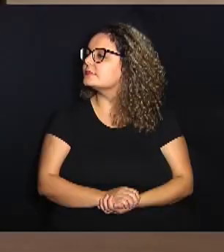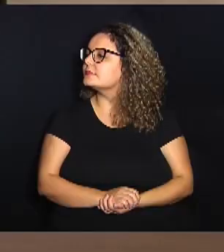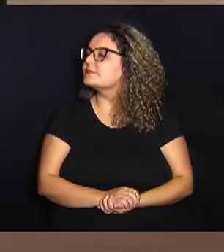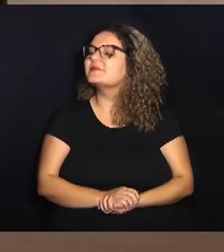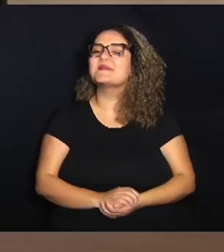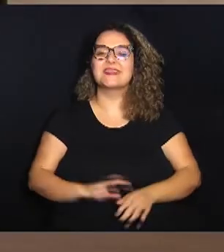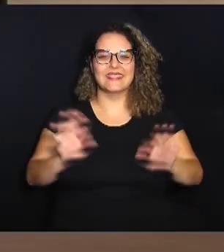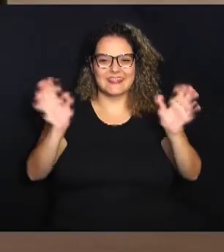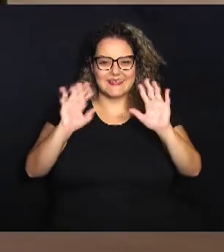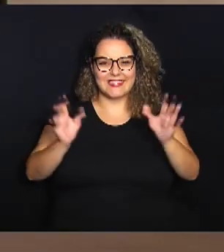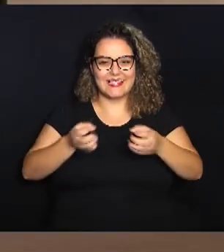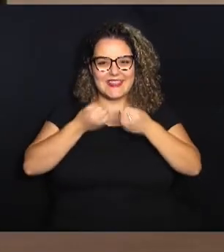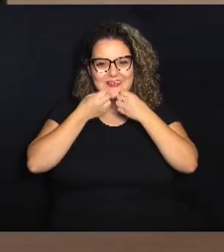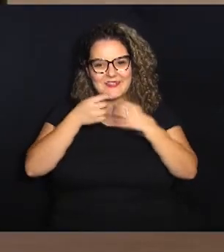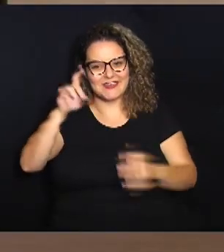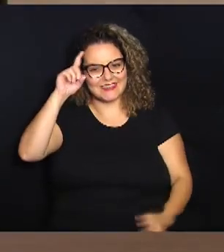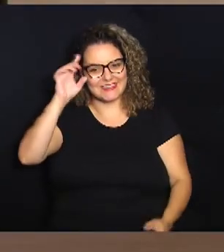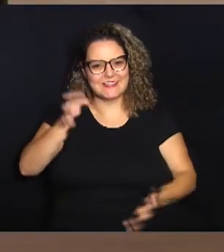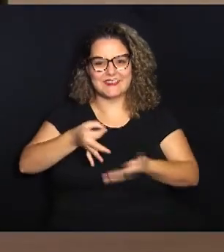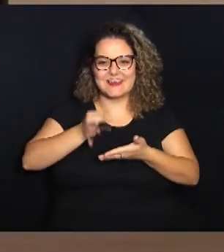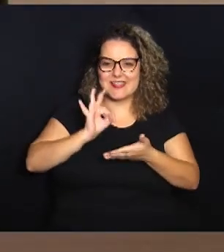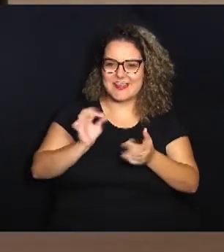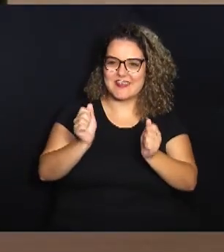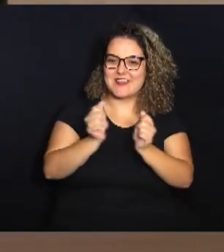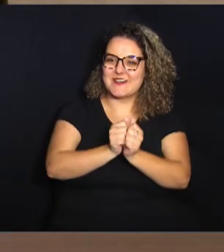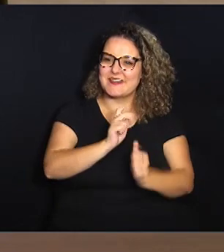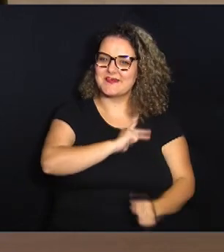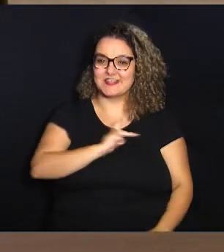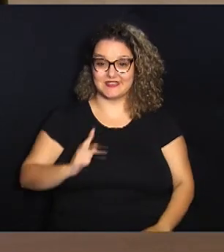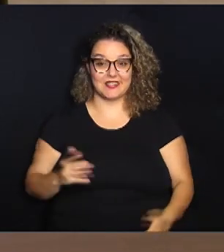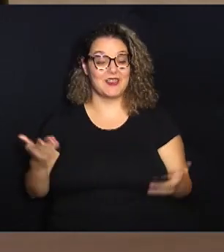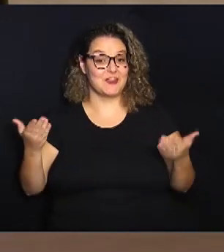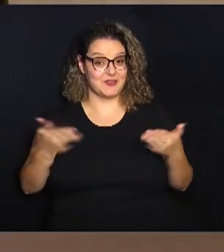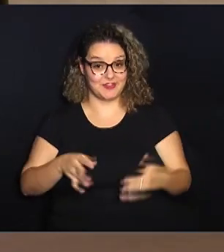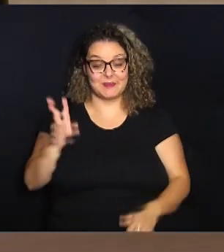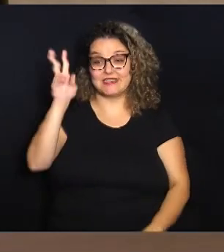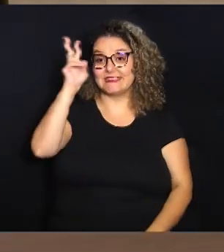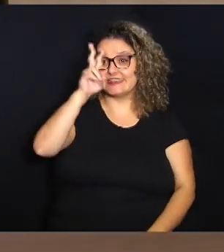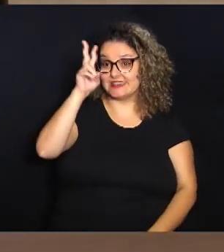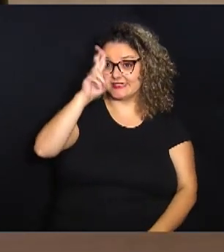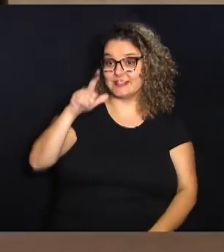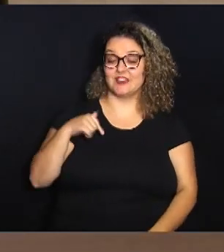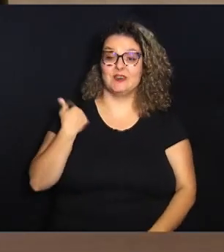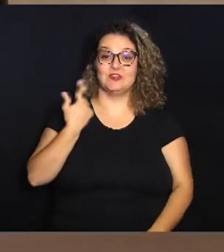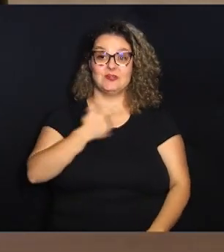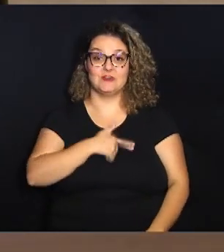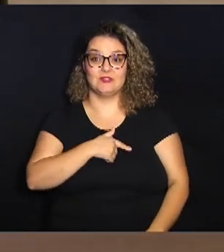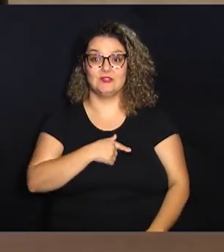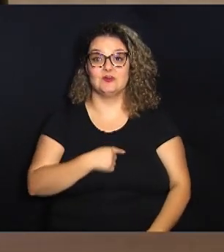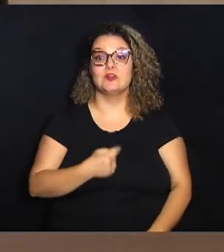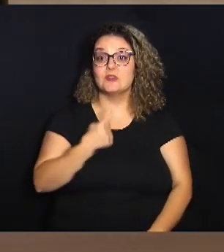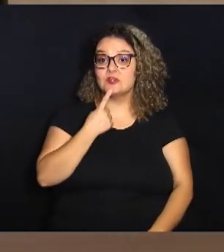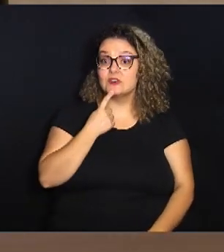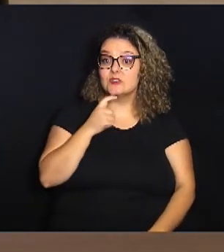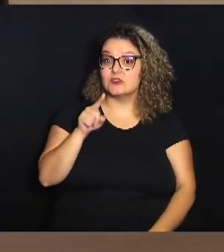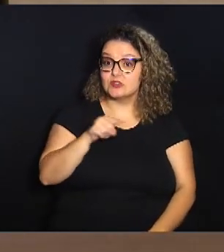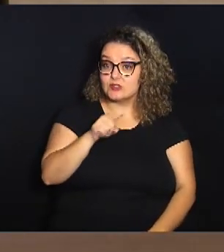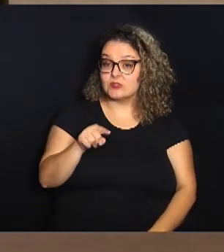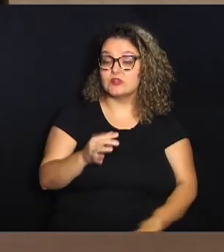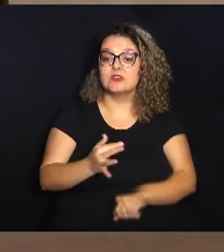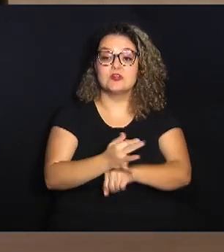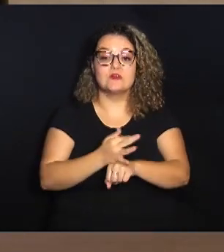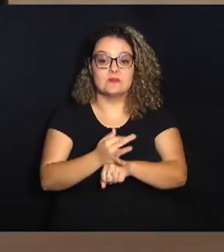Olá, bom dia. Mais um Café com o Presidente no ar. A gente lembra que nós estamos no recesso legislativo do mês